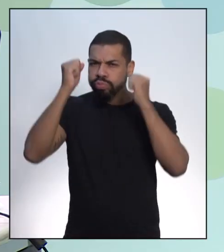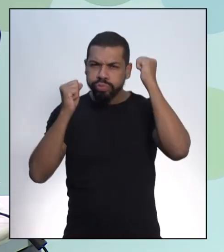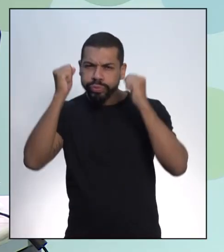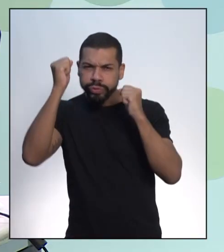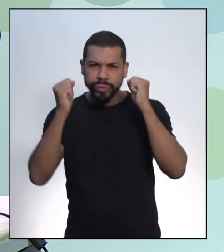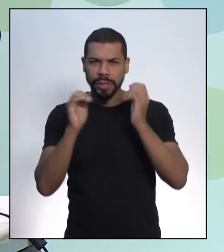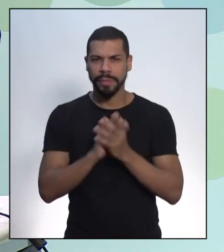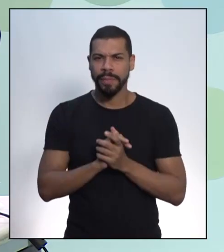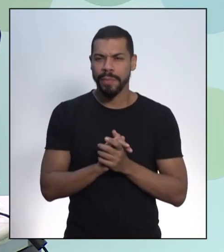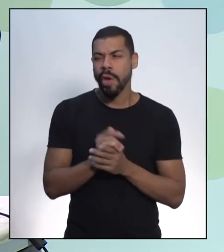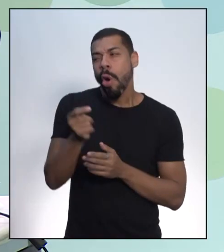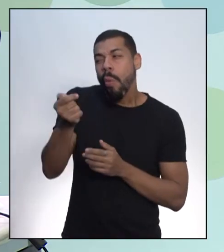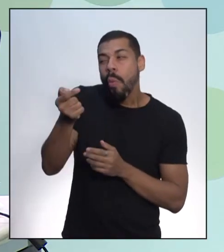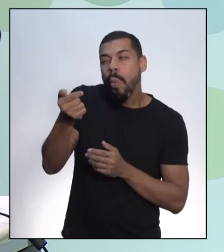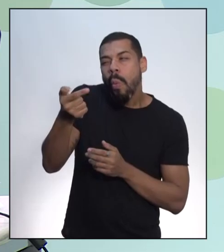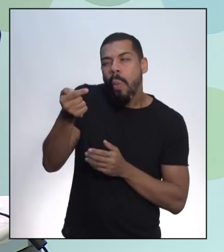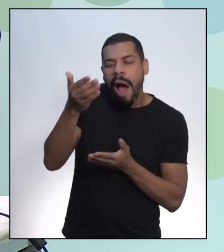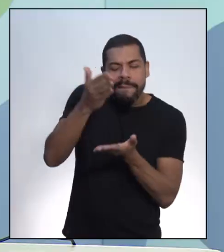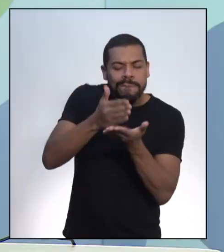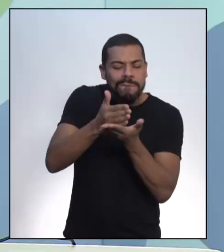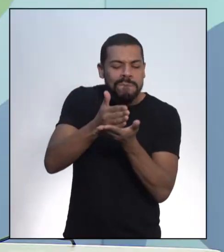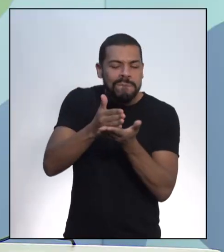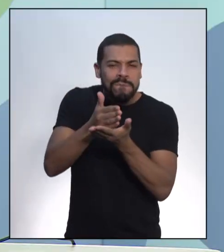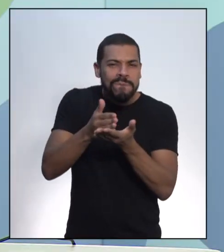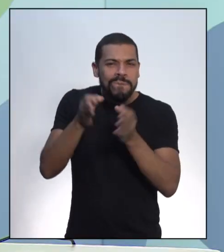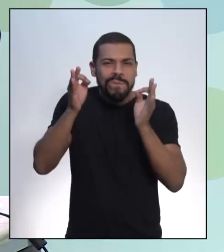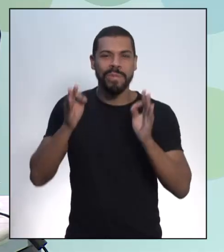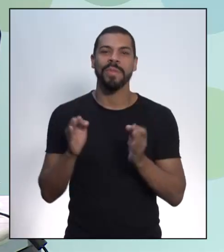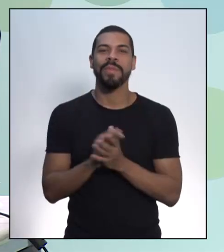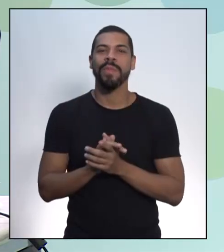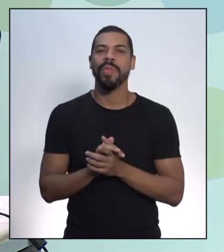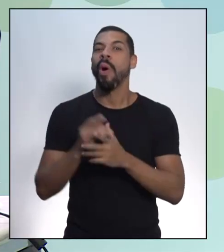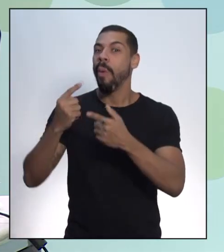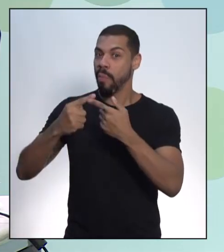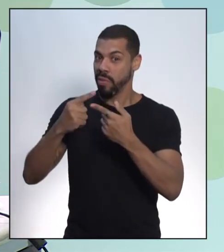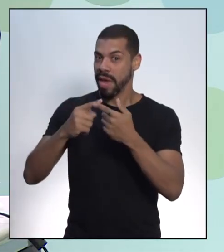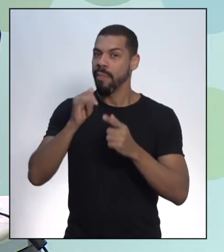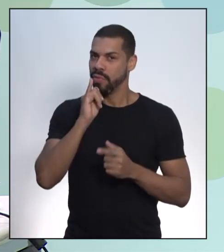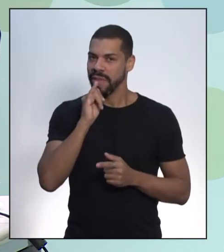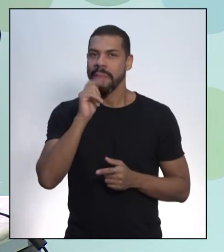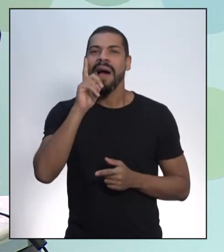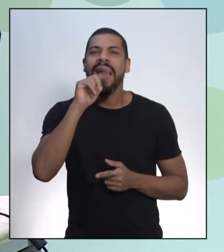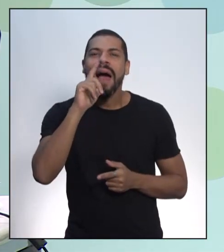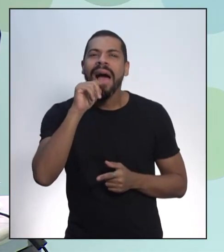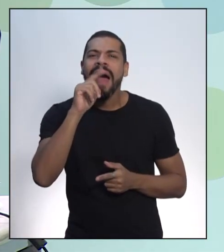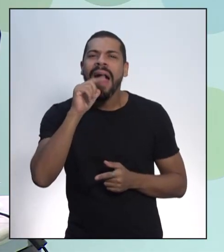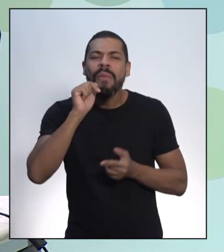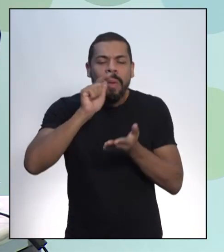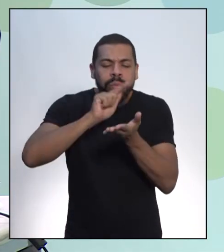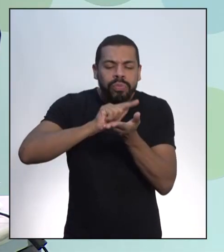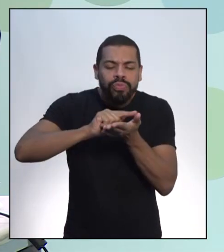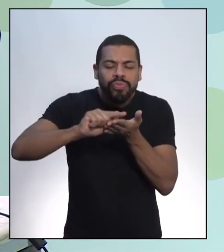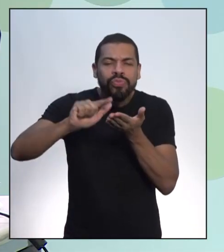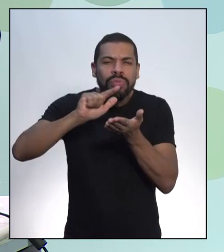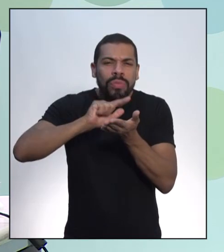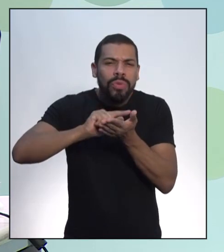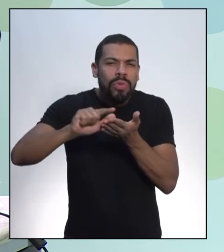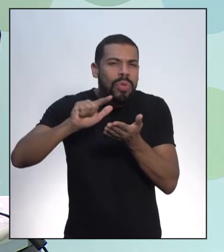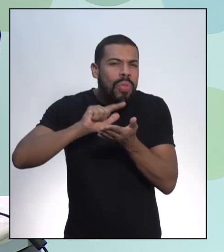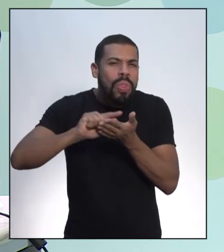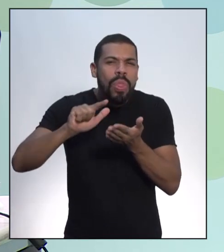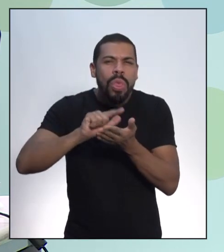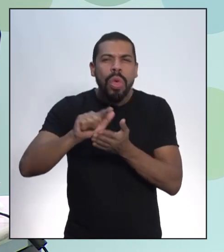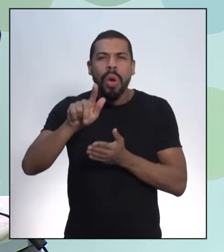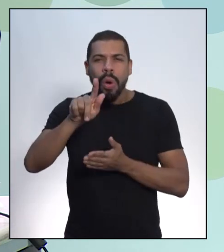Digamos que ela acertou parcialmente, Mas né? por quê? Porque a água pura é aquela que contém apenas